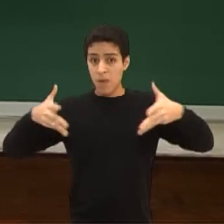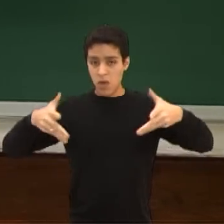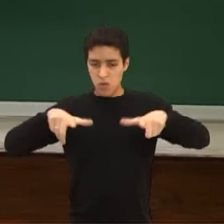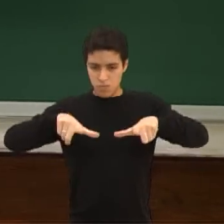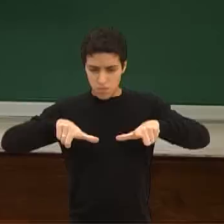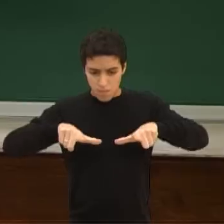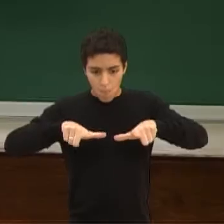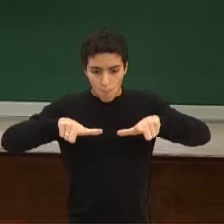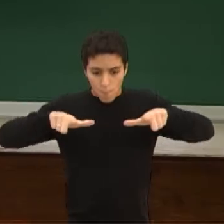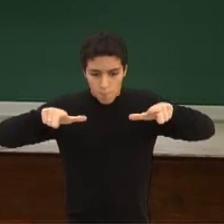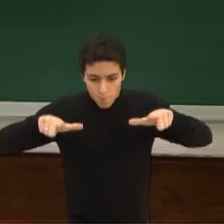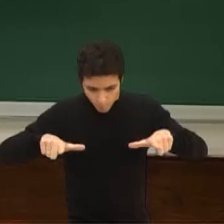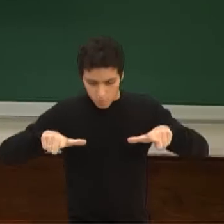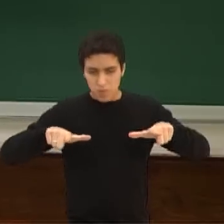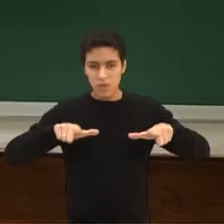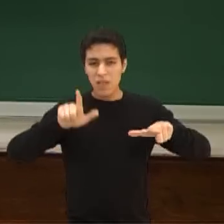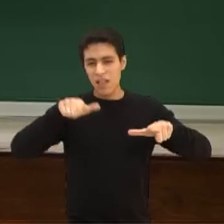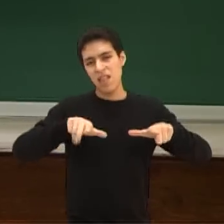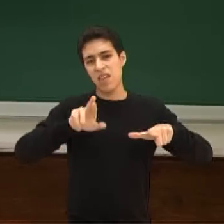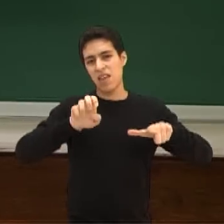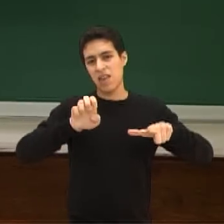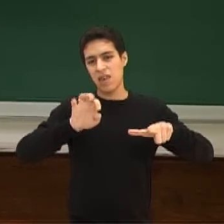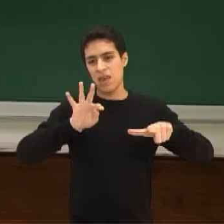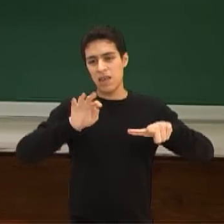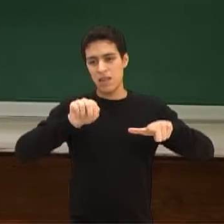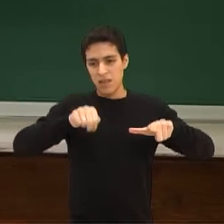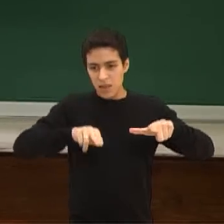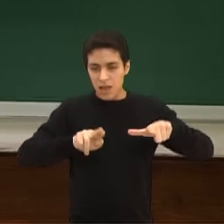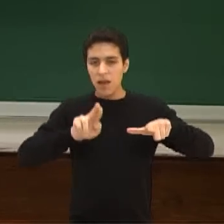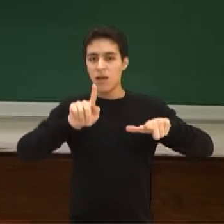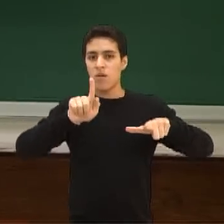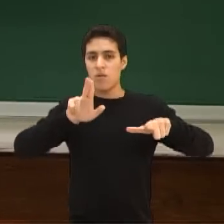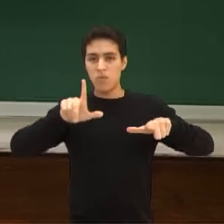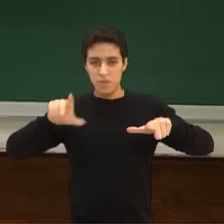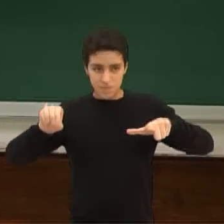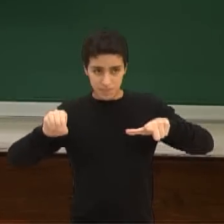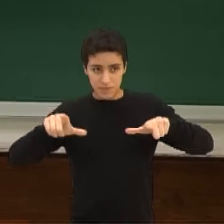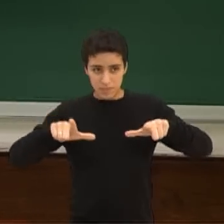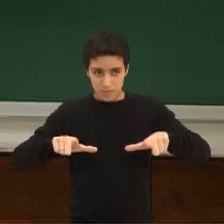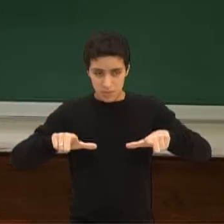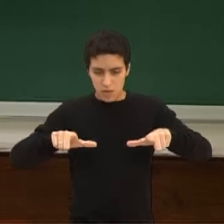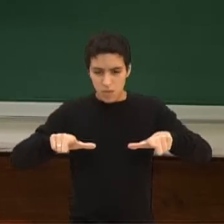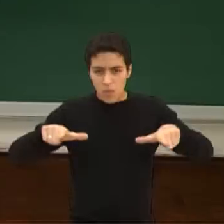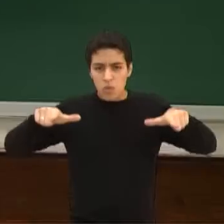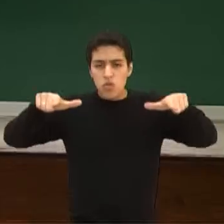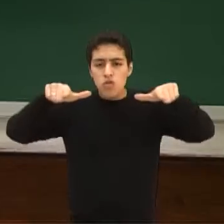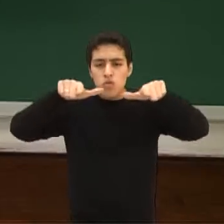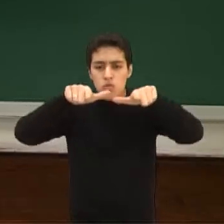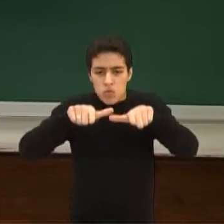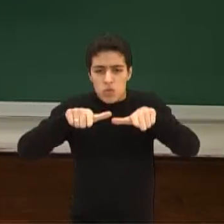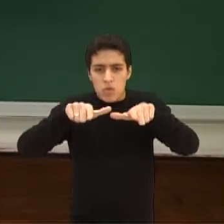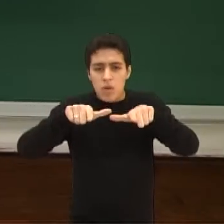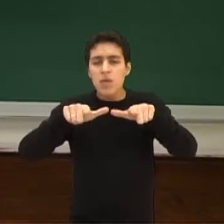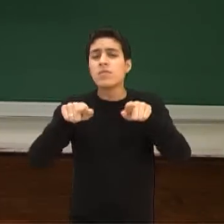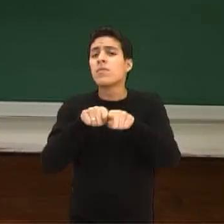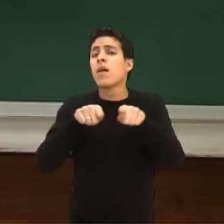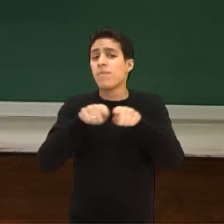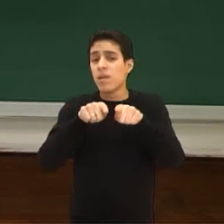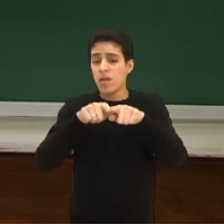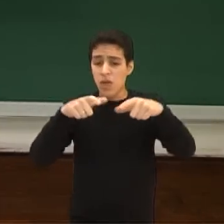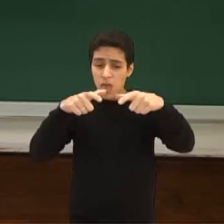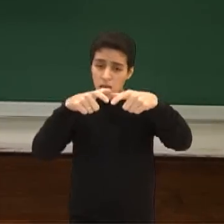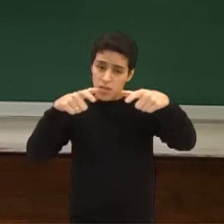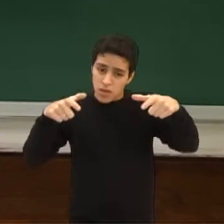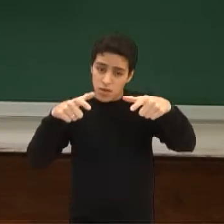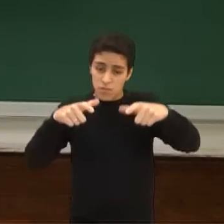maior formada por um retângulo e em cima nós temos uma base menor também formada por um